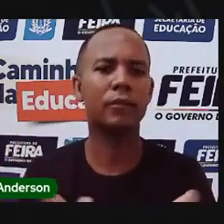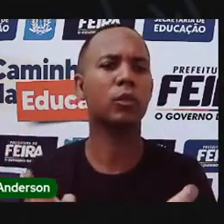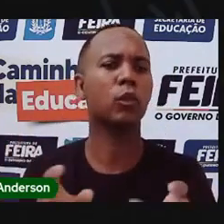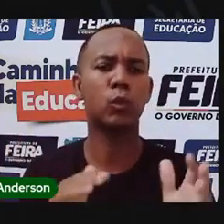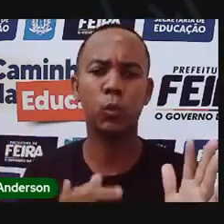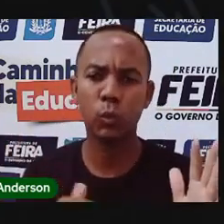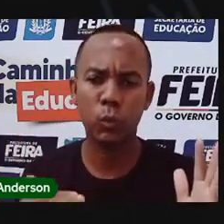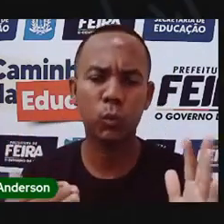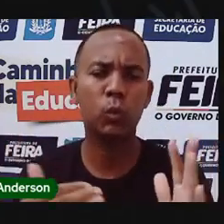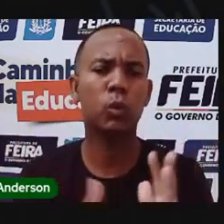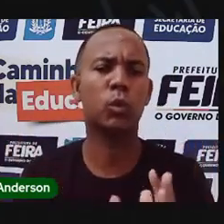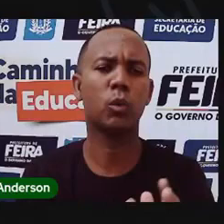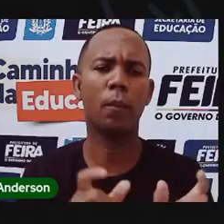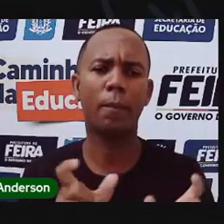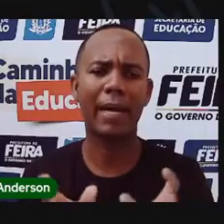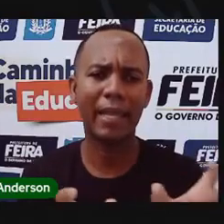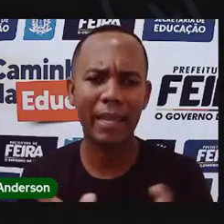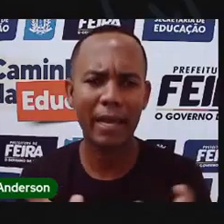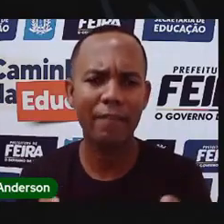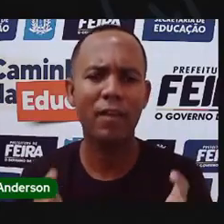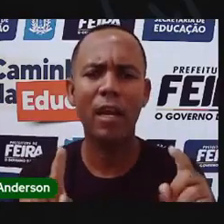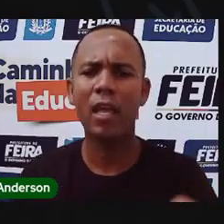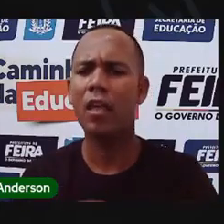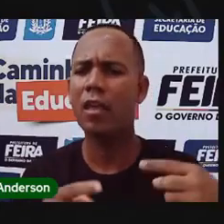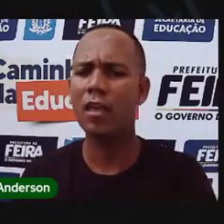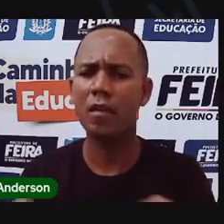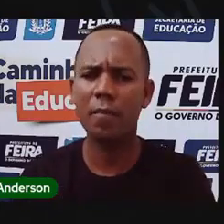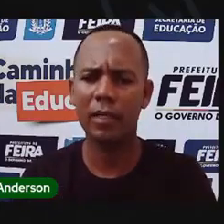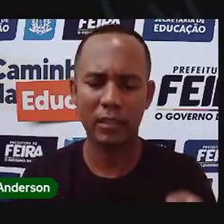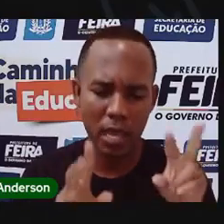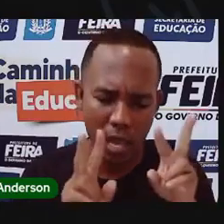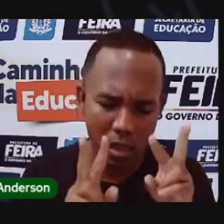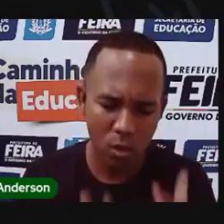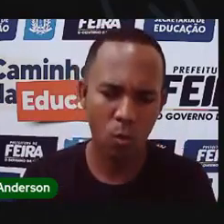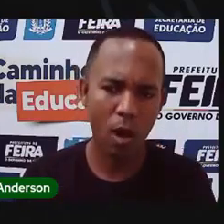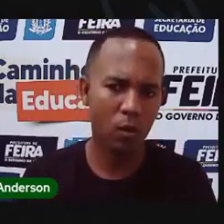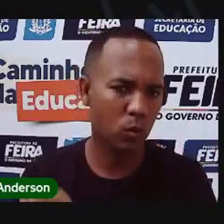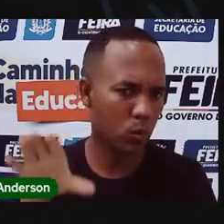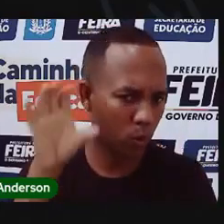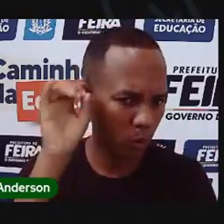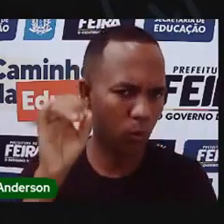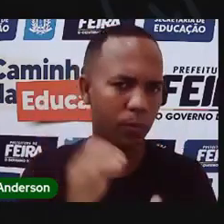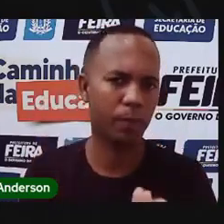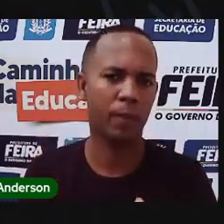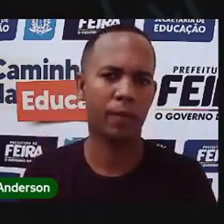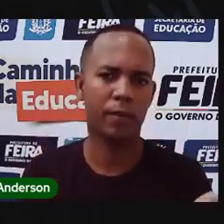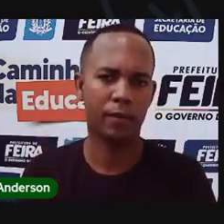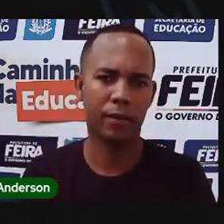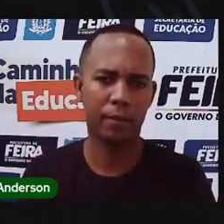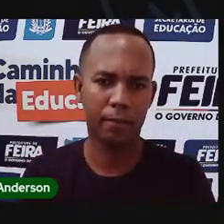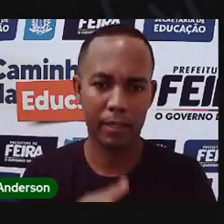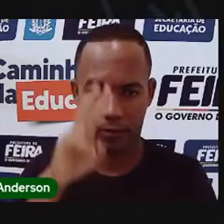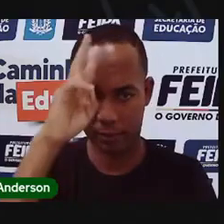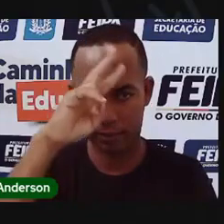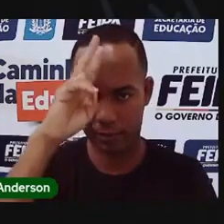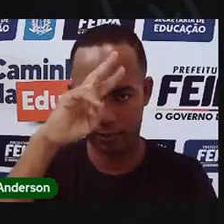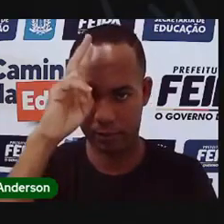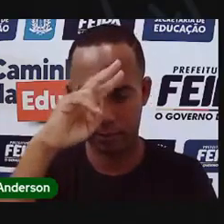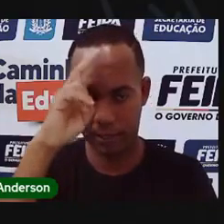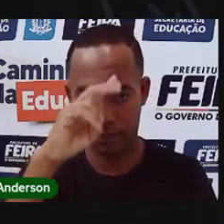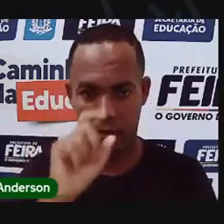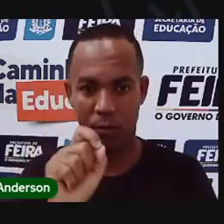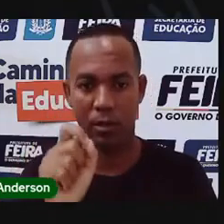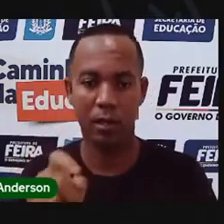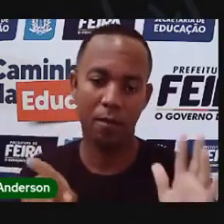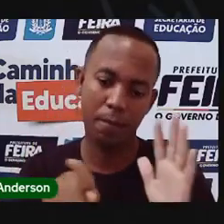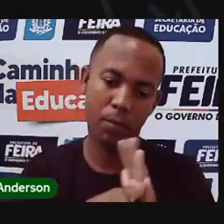Então, tudo isso são palavras com rimas, que possuem o mesmo som. E lembra também que isso é uma característica do